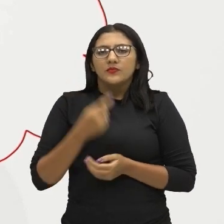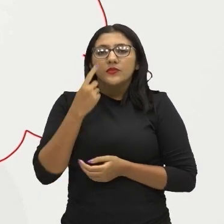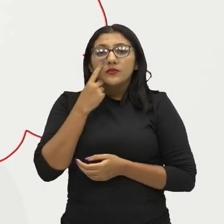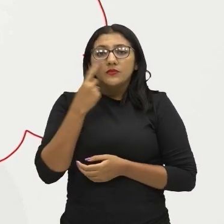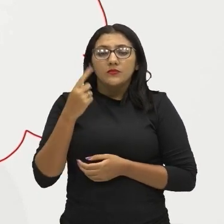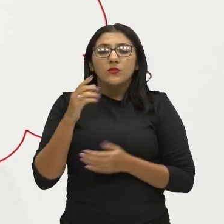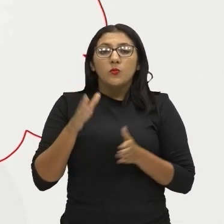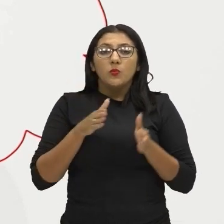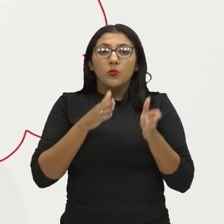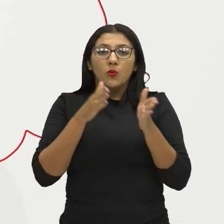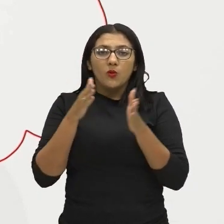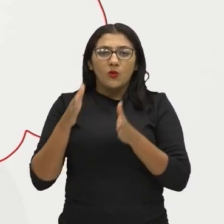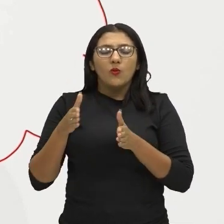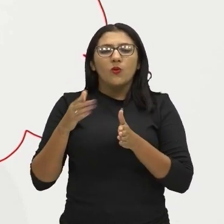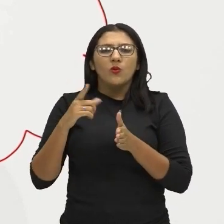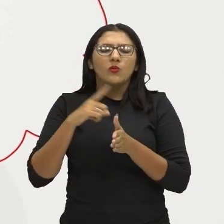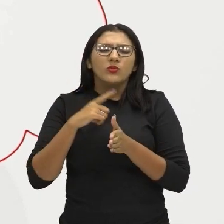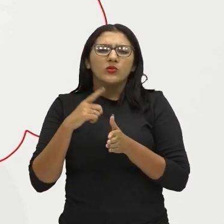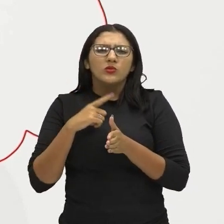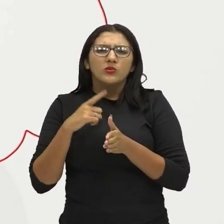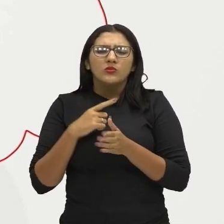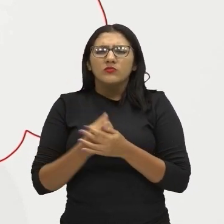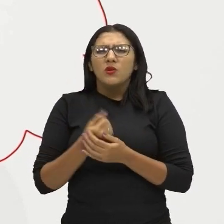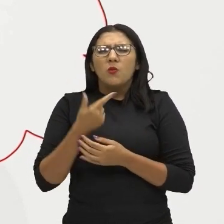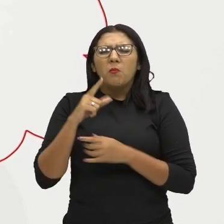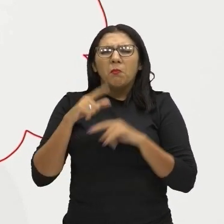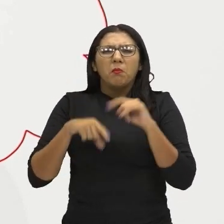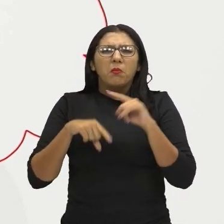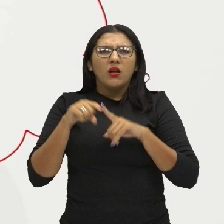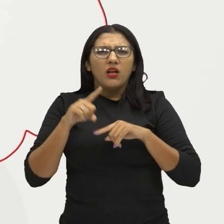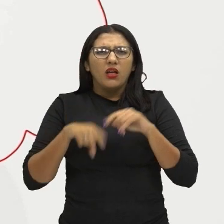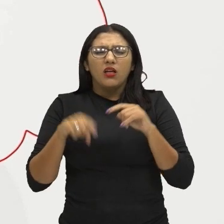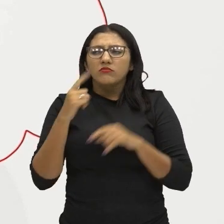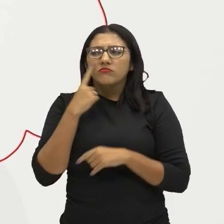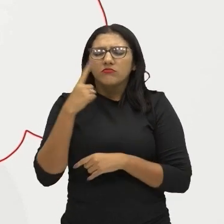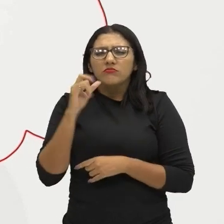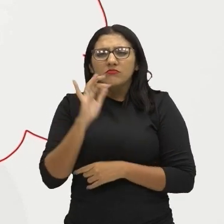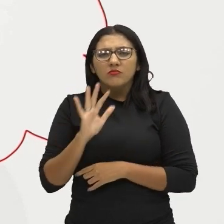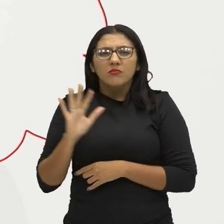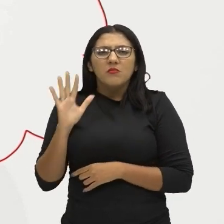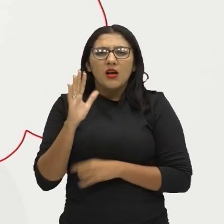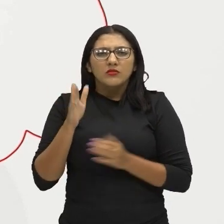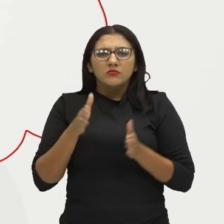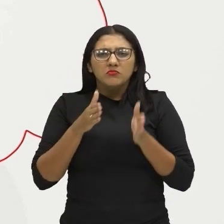olhamos para essa outra imagem aqui, após o ponto